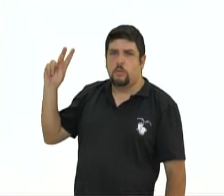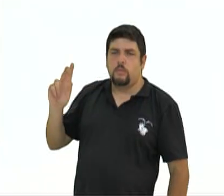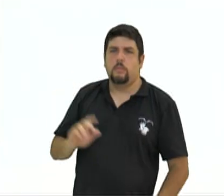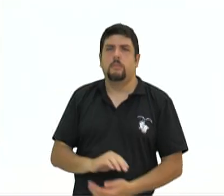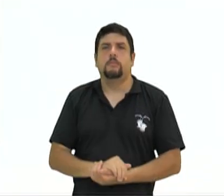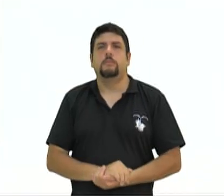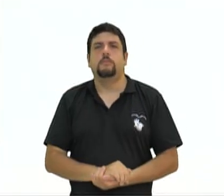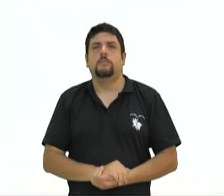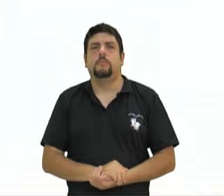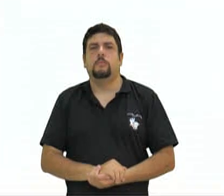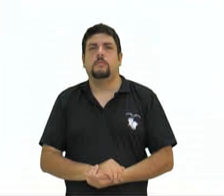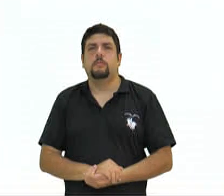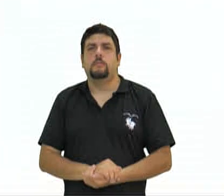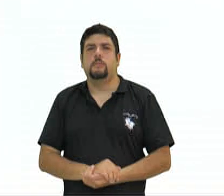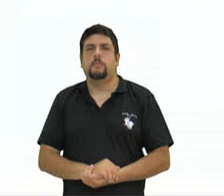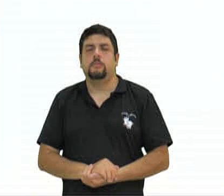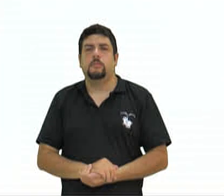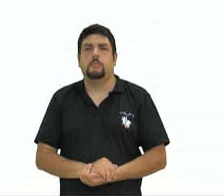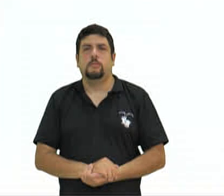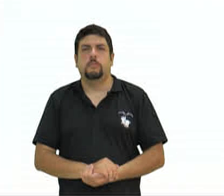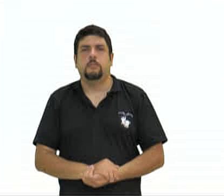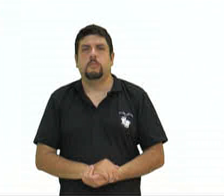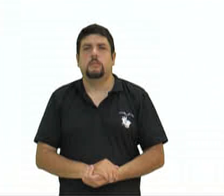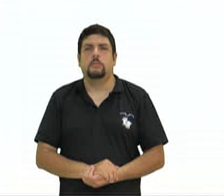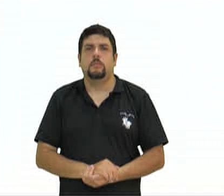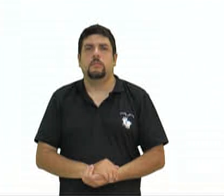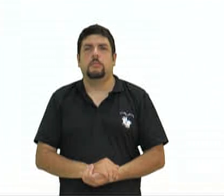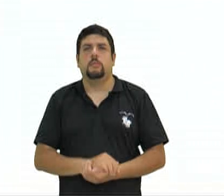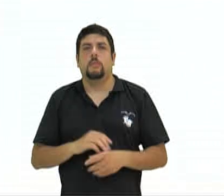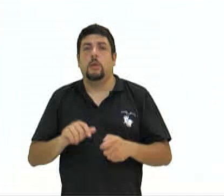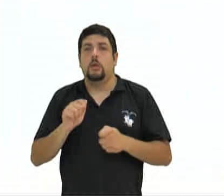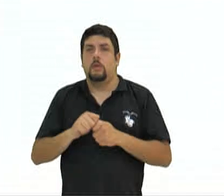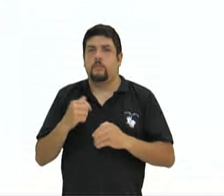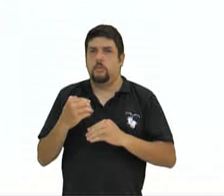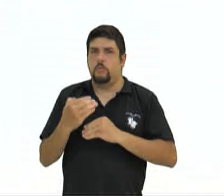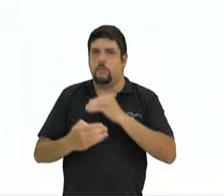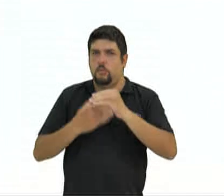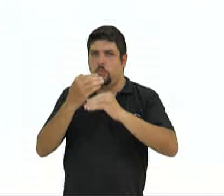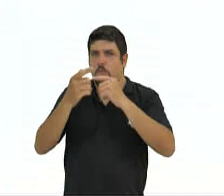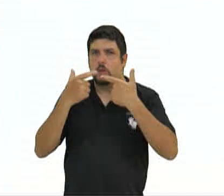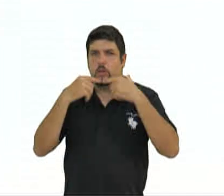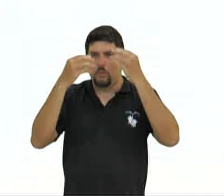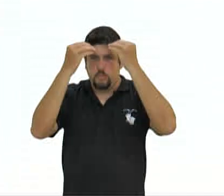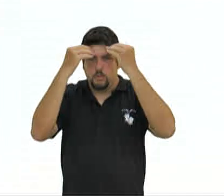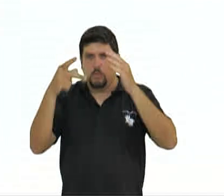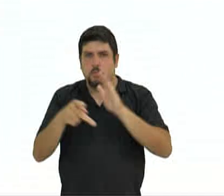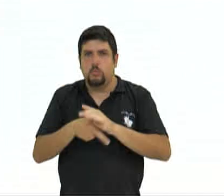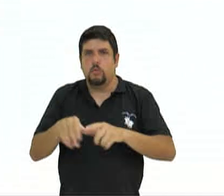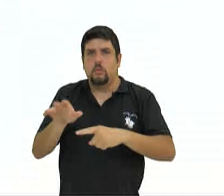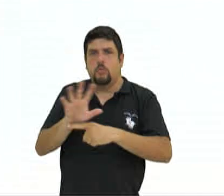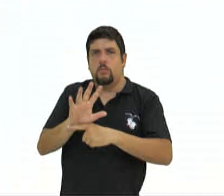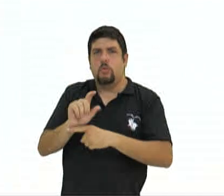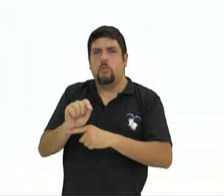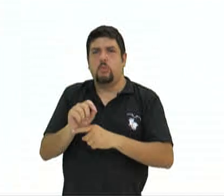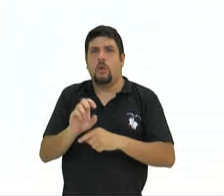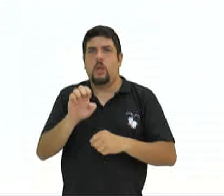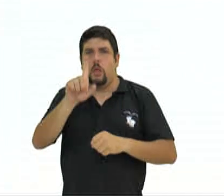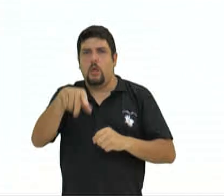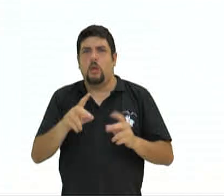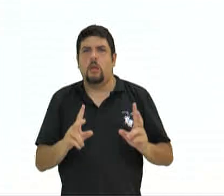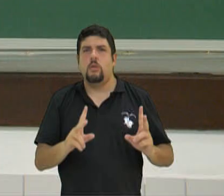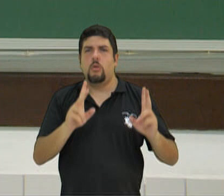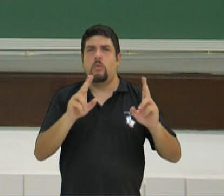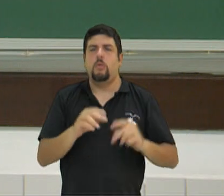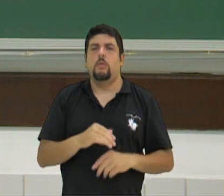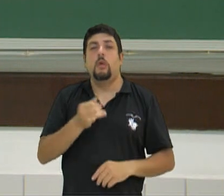tá aí o Georges Méliès. Fez o desenvolvimento da linguagem cinematográfica, introduzindo cortes, porque como é que foi o corte? Ele estava